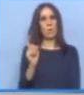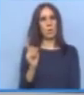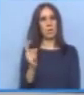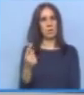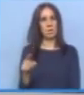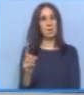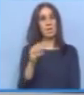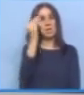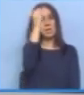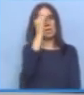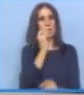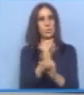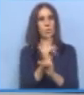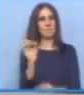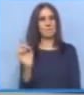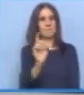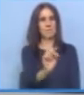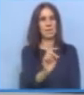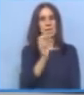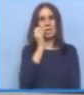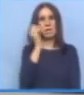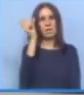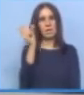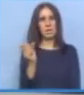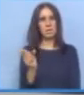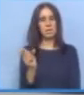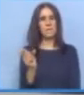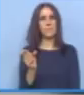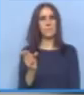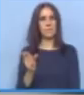a outra terra. Ele